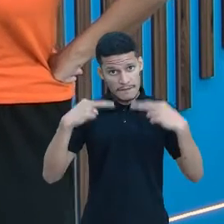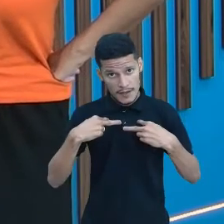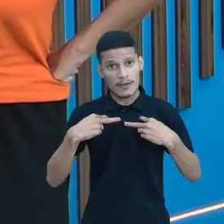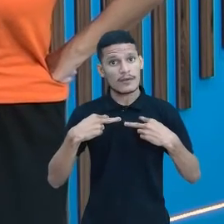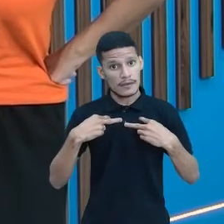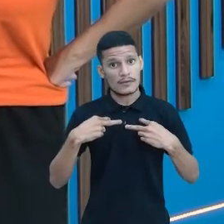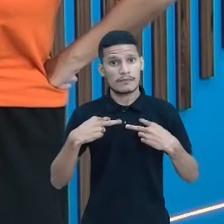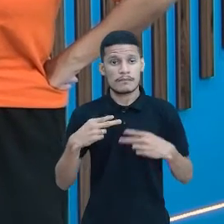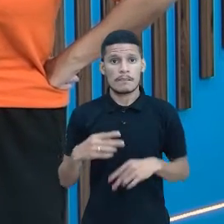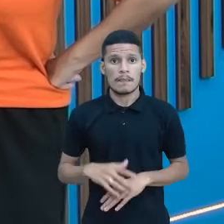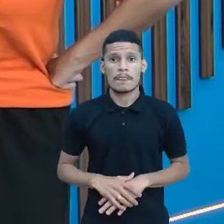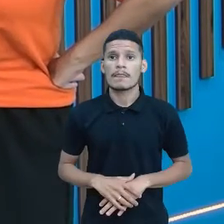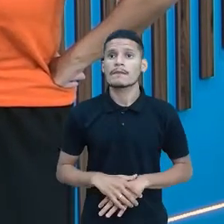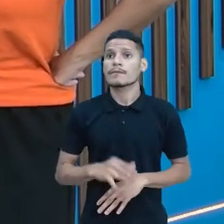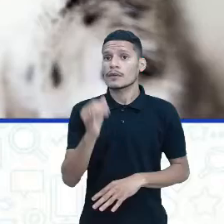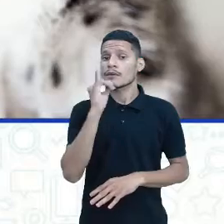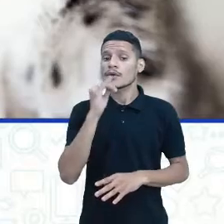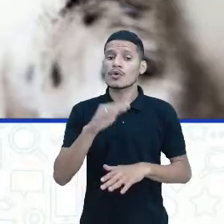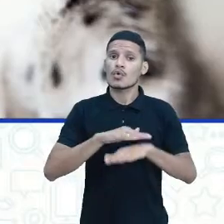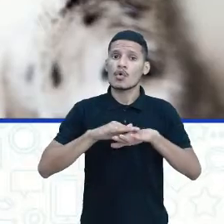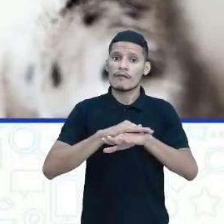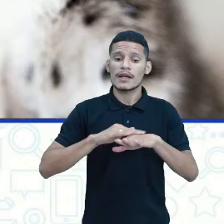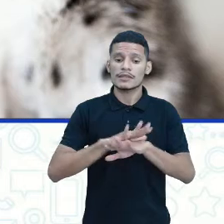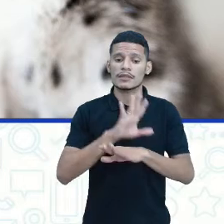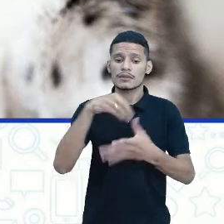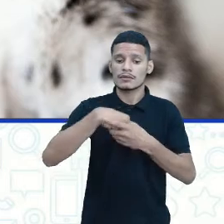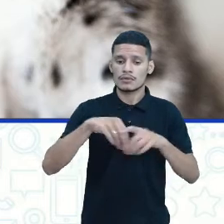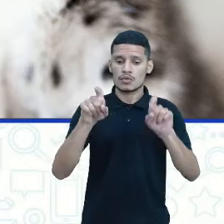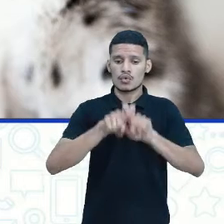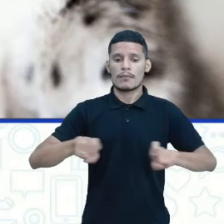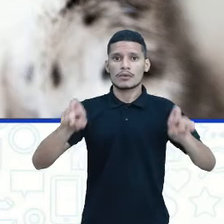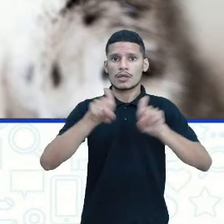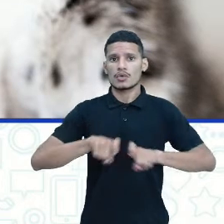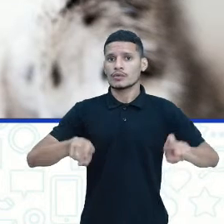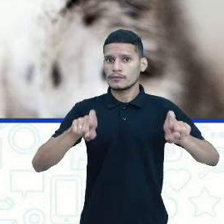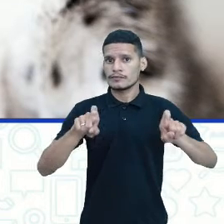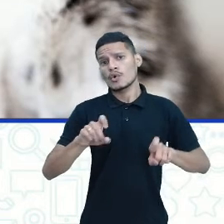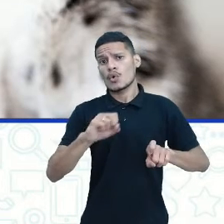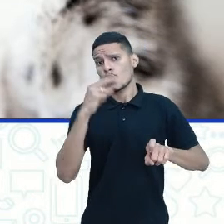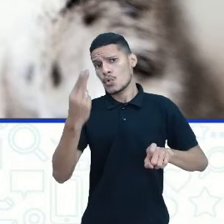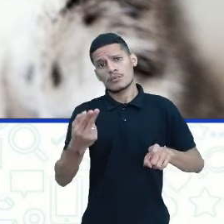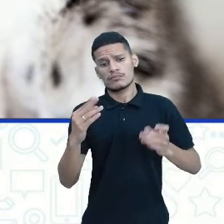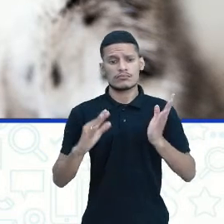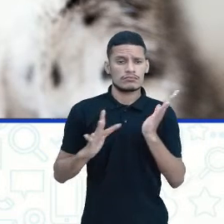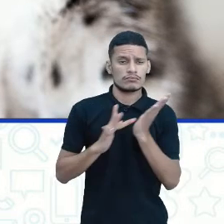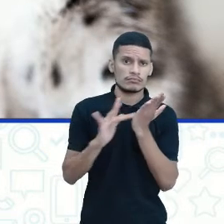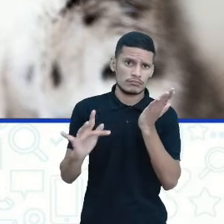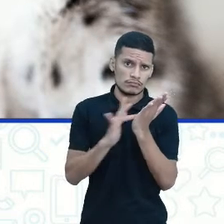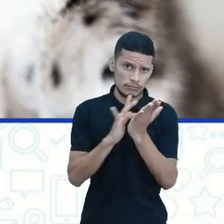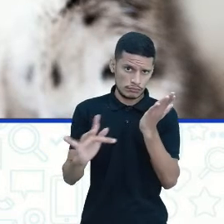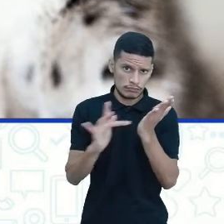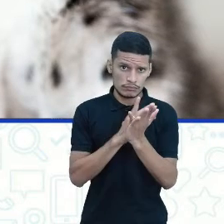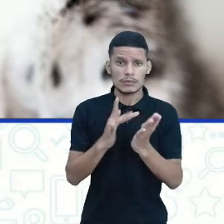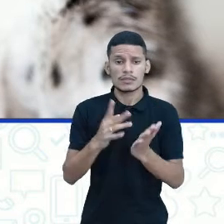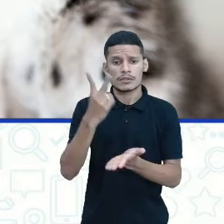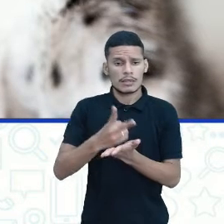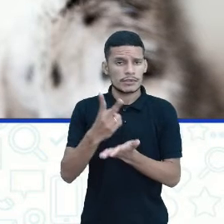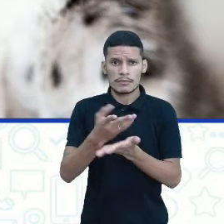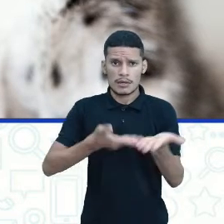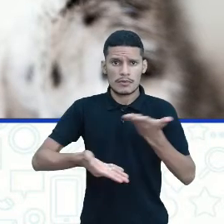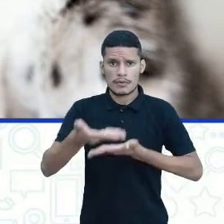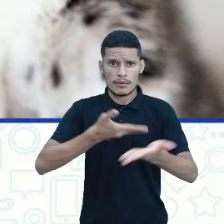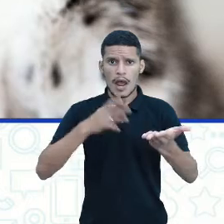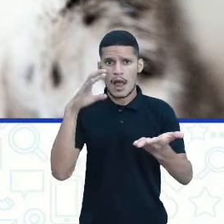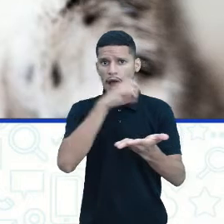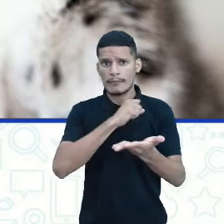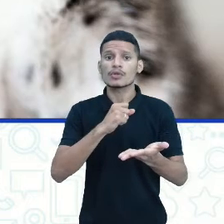são trocadas de um computador para o outro, ou de um dispositivo para outro, né? Com certa velocidade. Isso faz